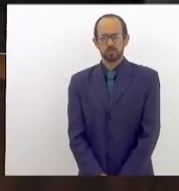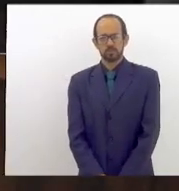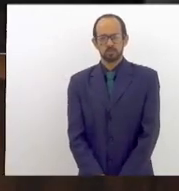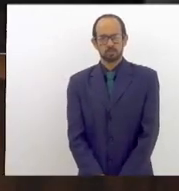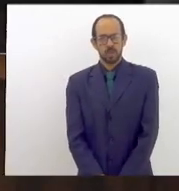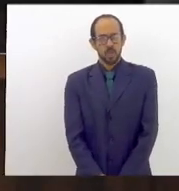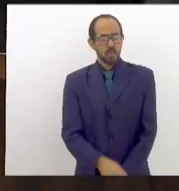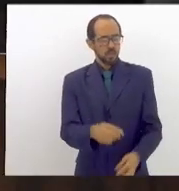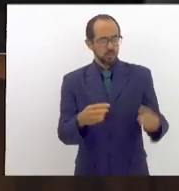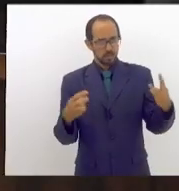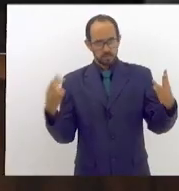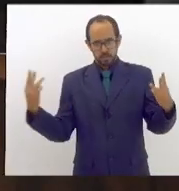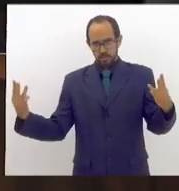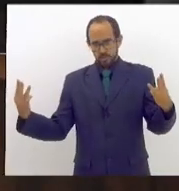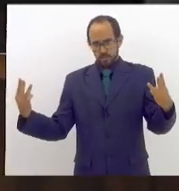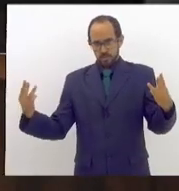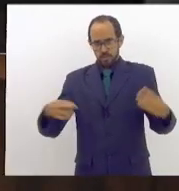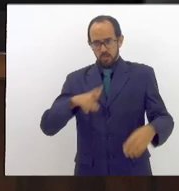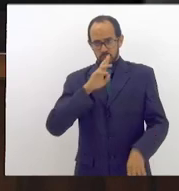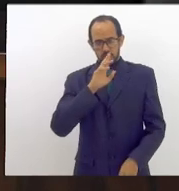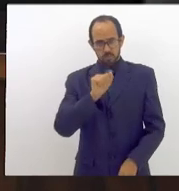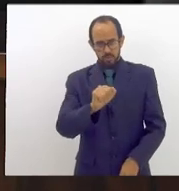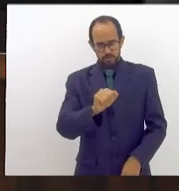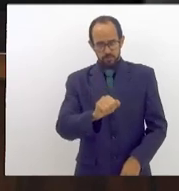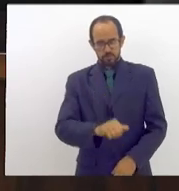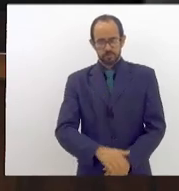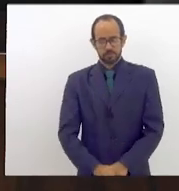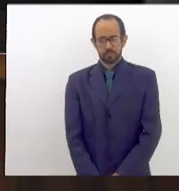3 a 3 Deputado Rodrigo Amorim